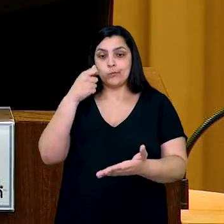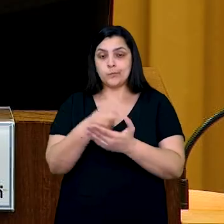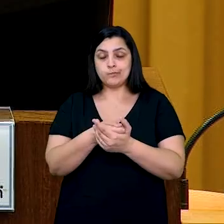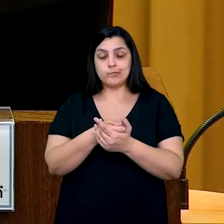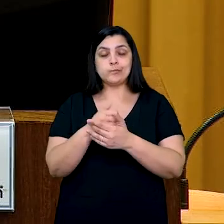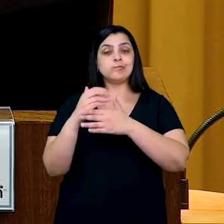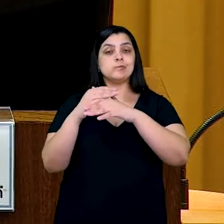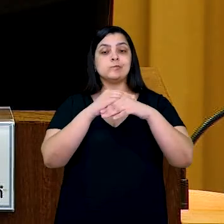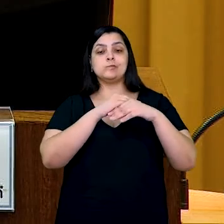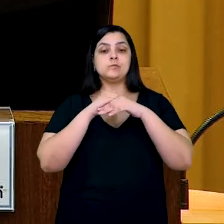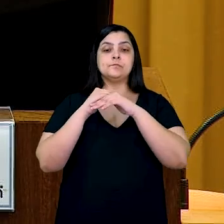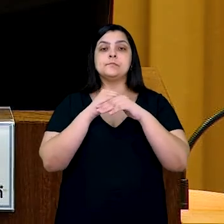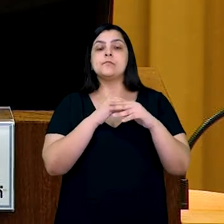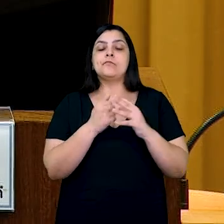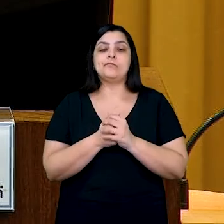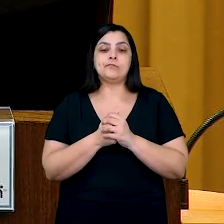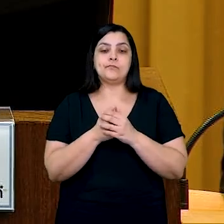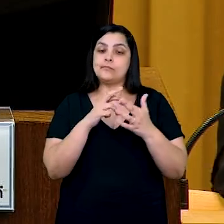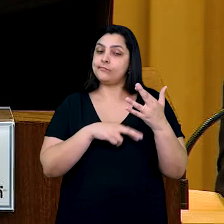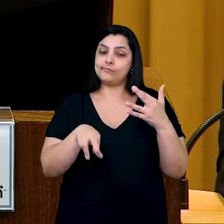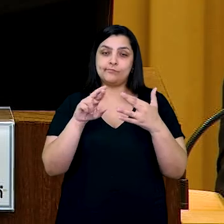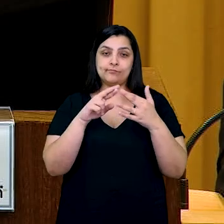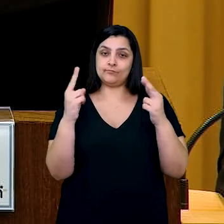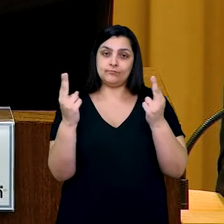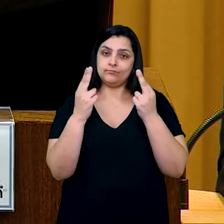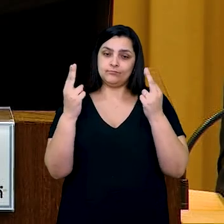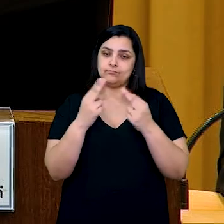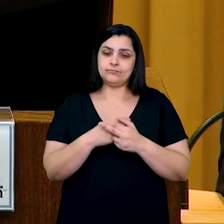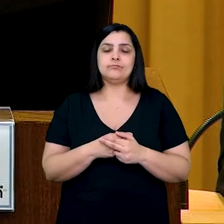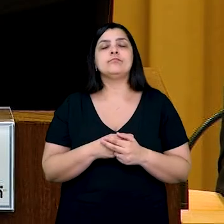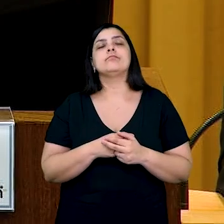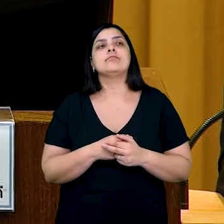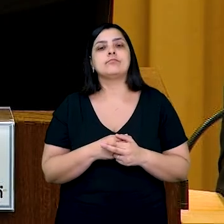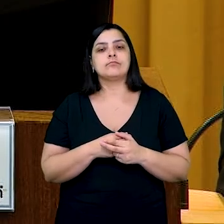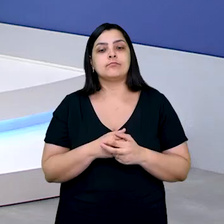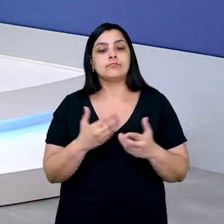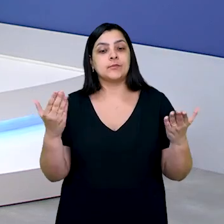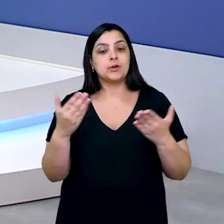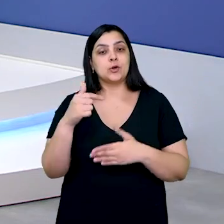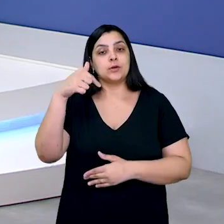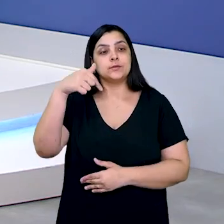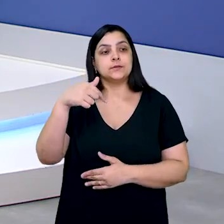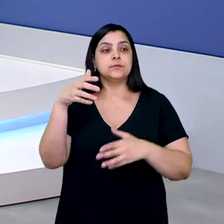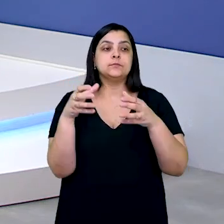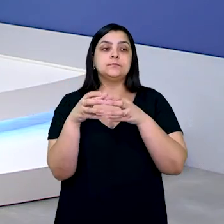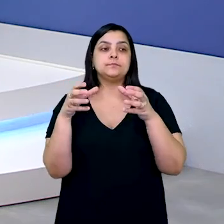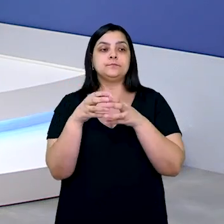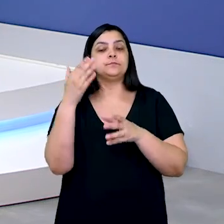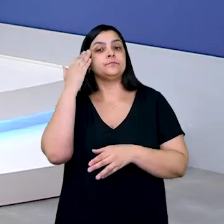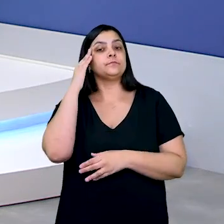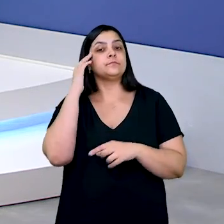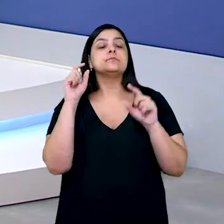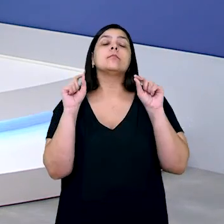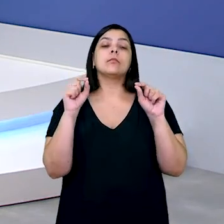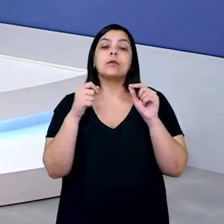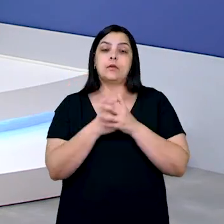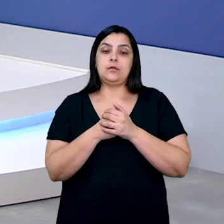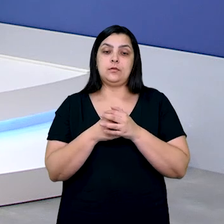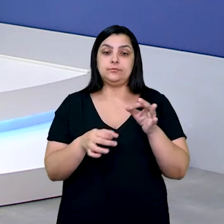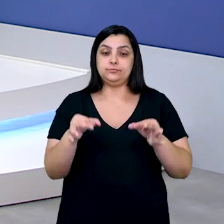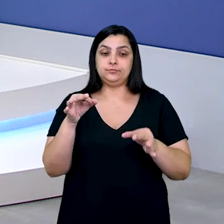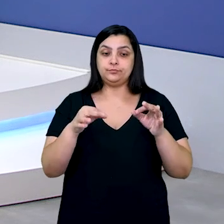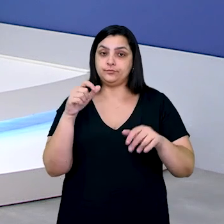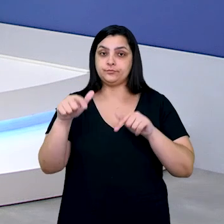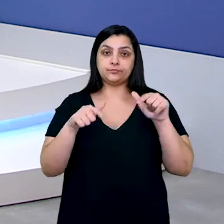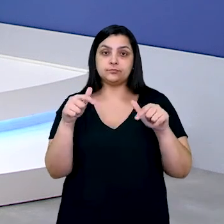A decisão foi por unanimidade e não cabe mais recurso. E vamos agora para a 7ª turma, que entendeu que a Justiça